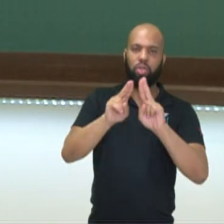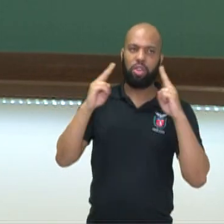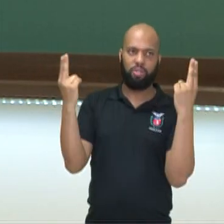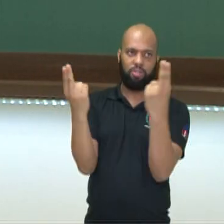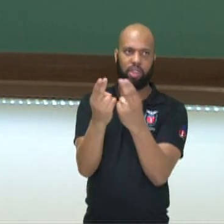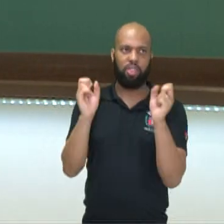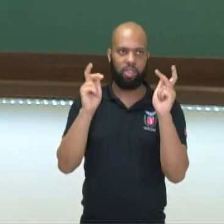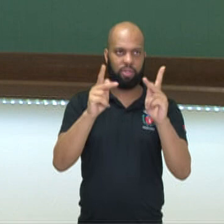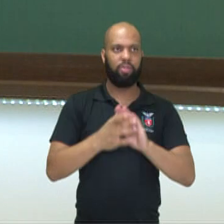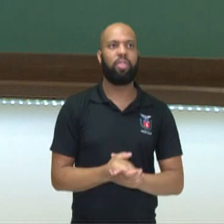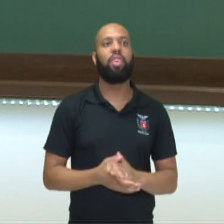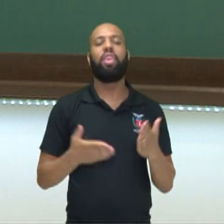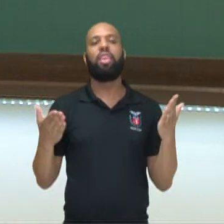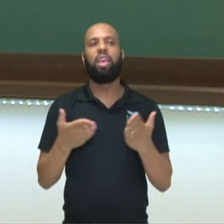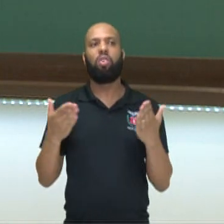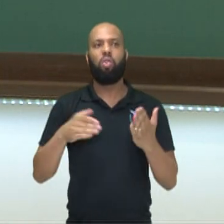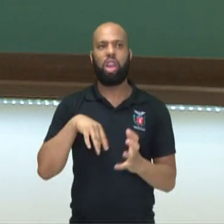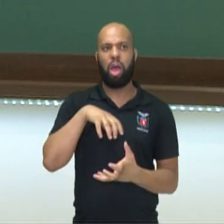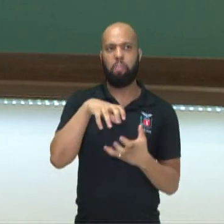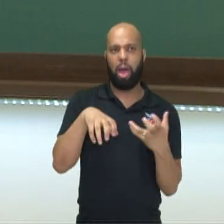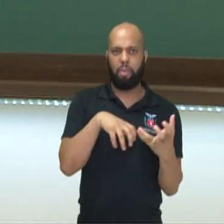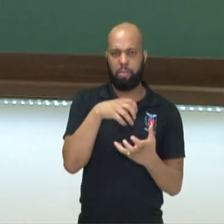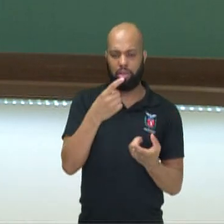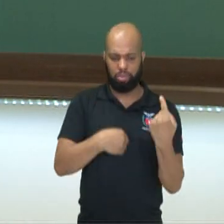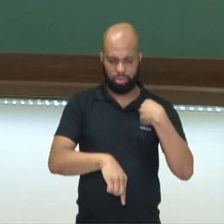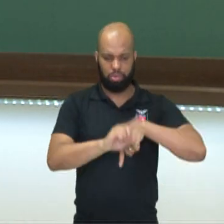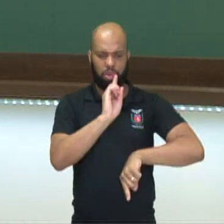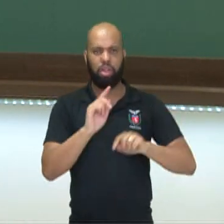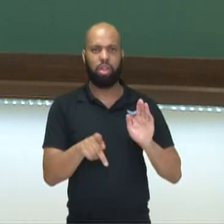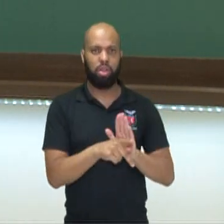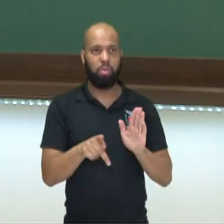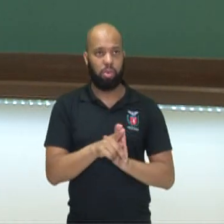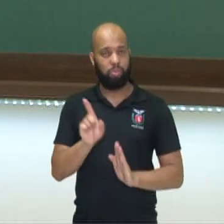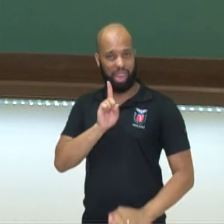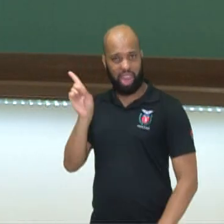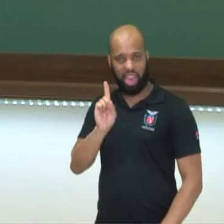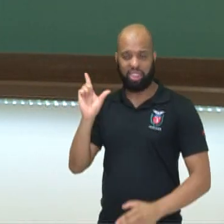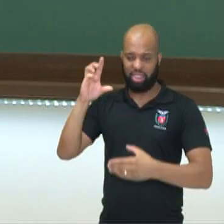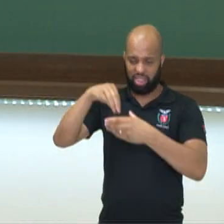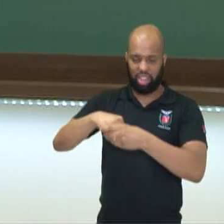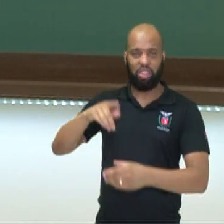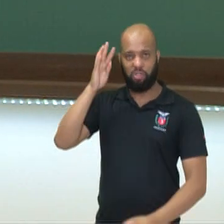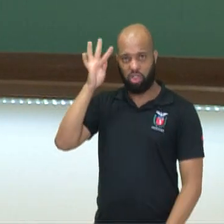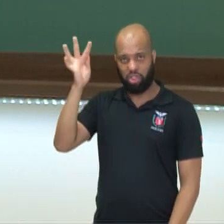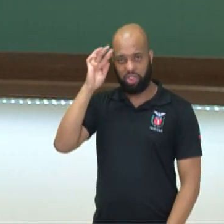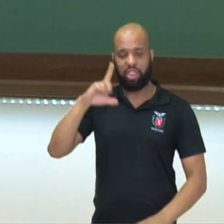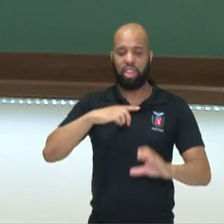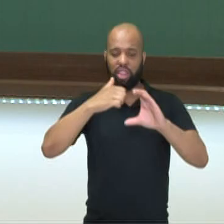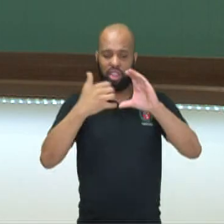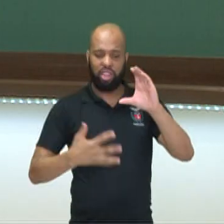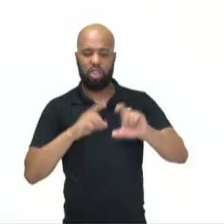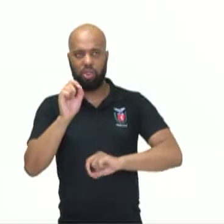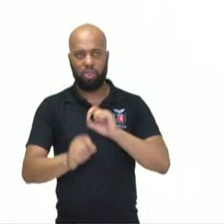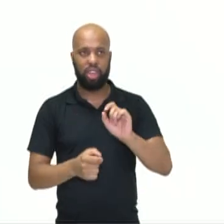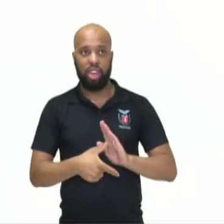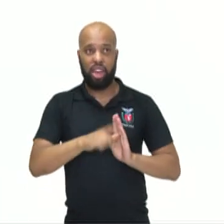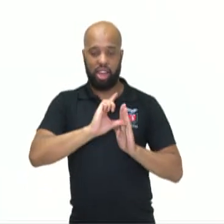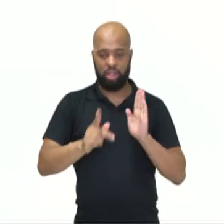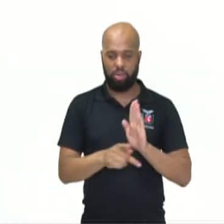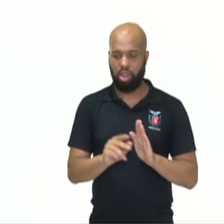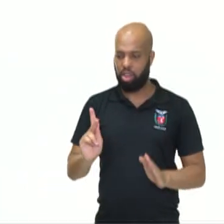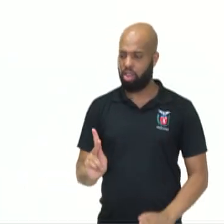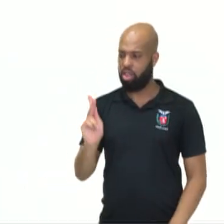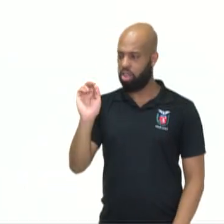certo? A Revolução Copernicana em filosofia se caracteriza pelo seguinte, tá? Antes de Kant, o que